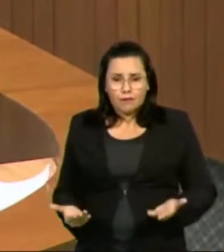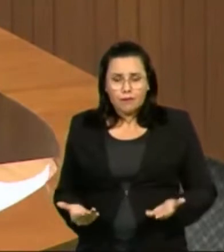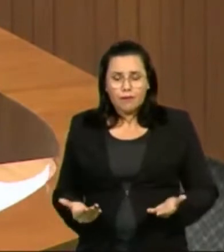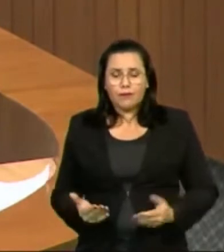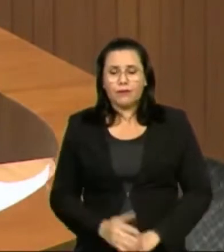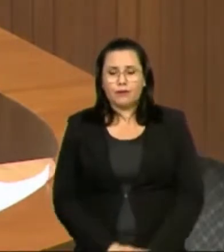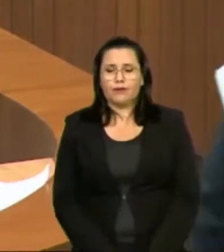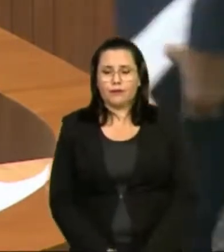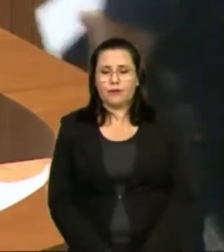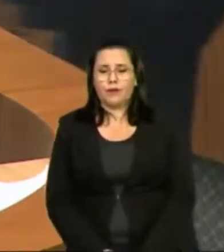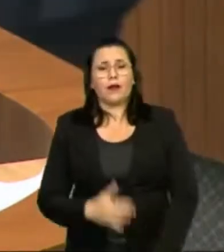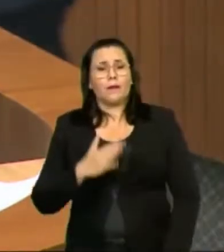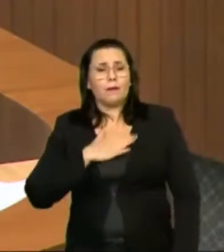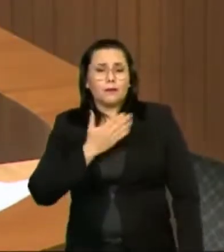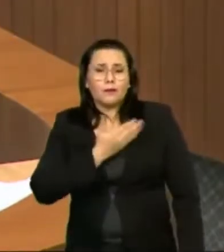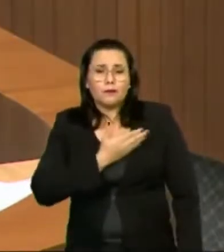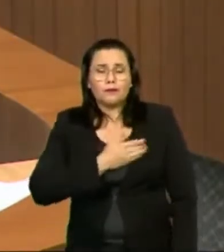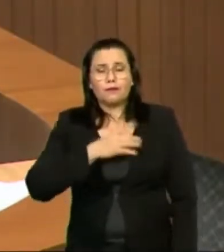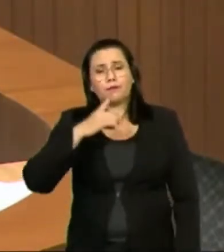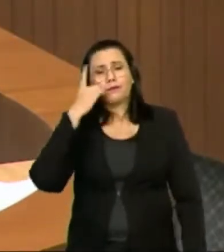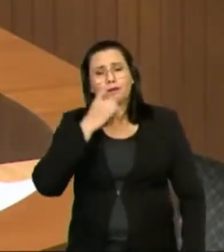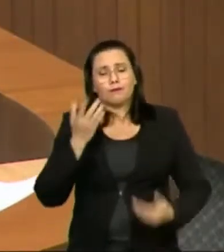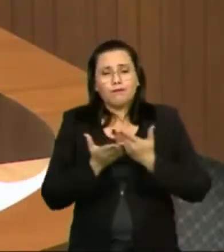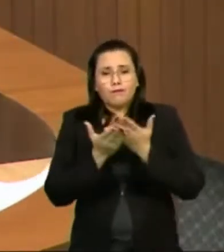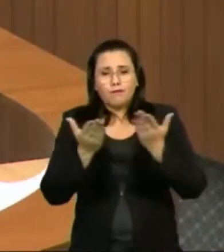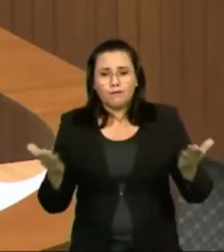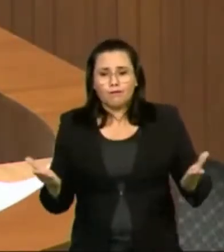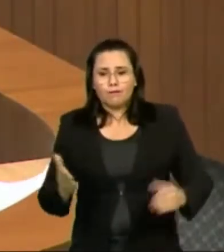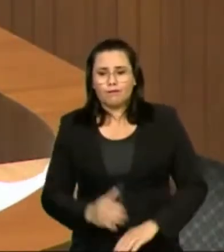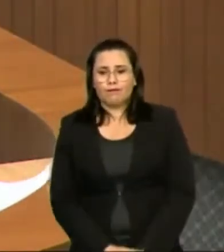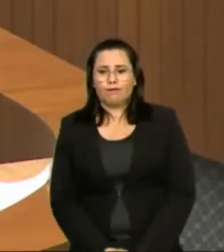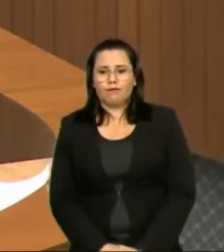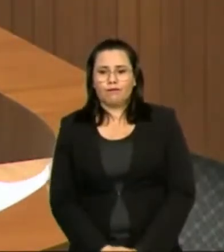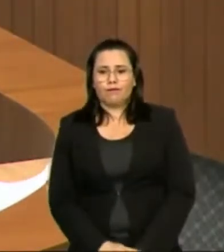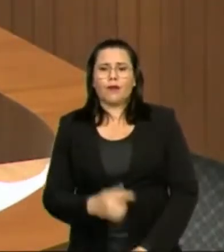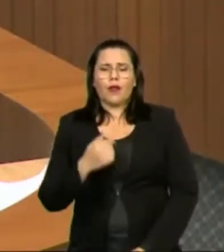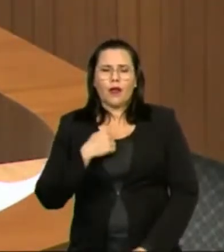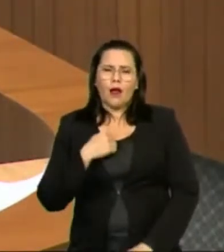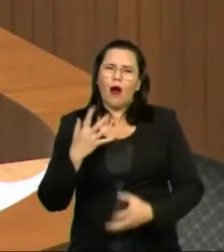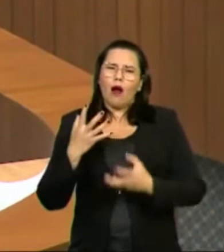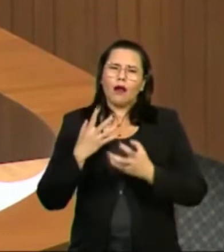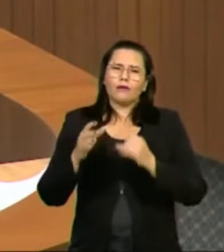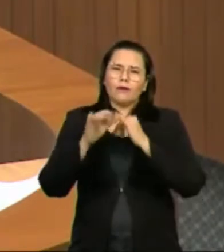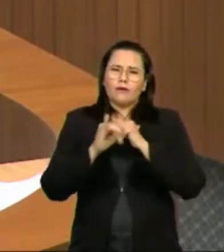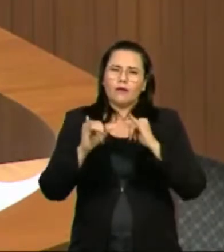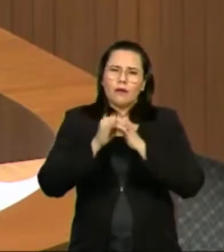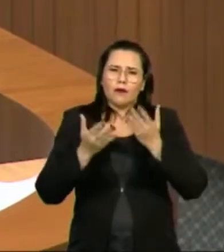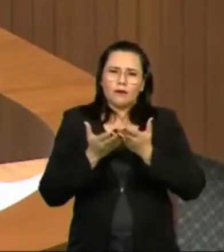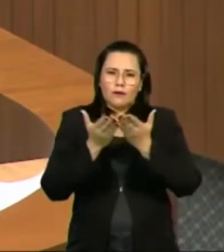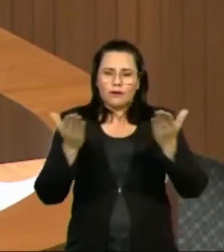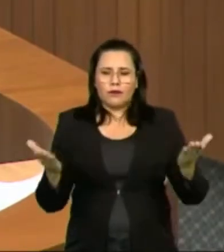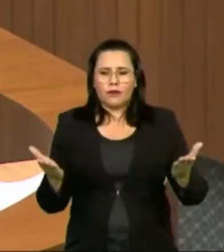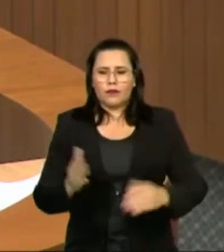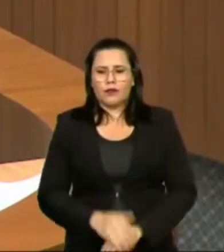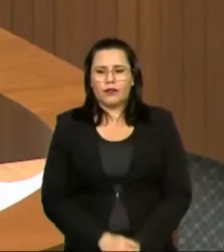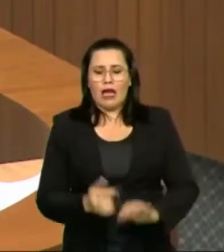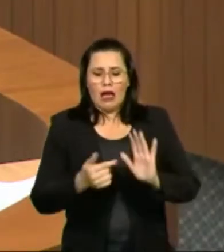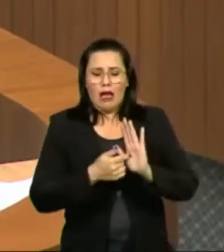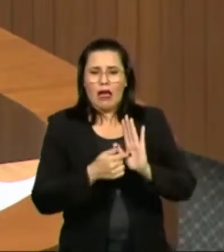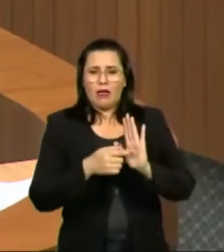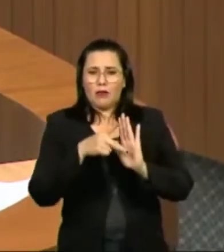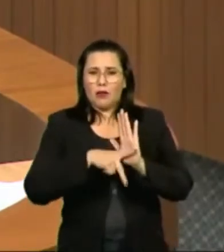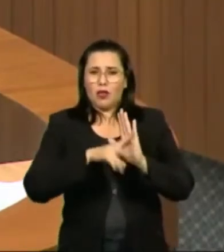caros e colegas deputados, eu quero aqui dizer para vocês que isso aqui, essa resolução, é